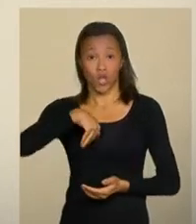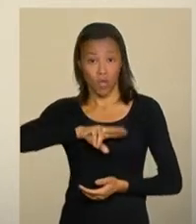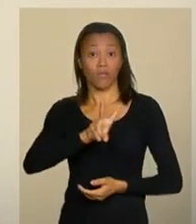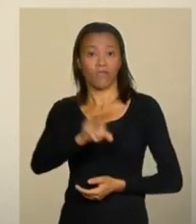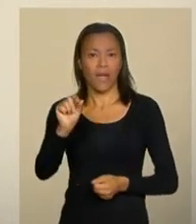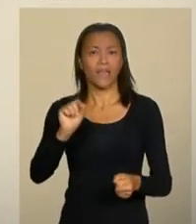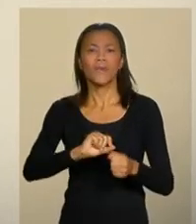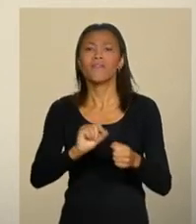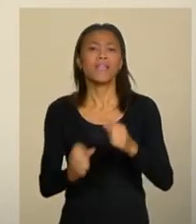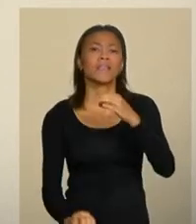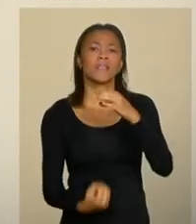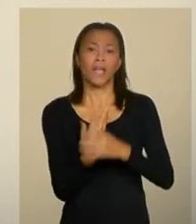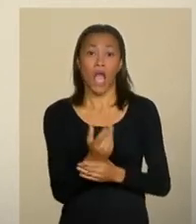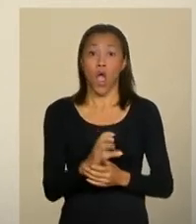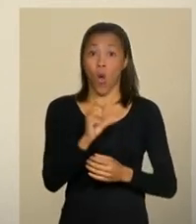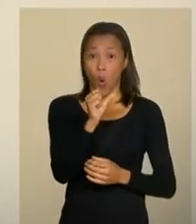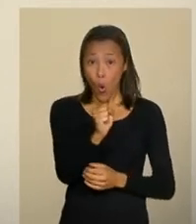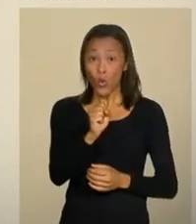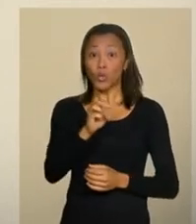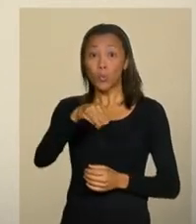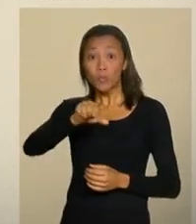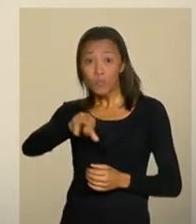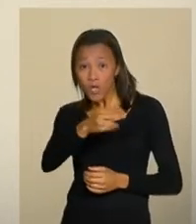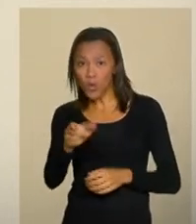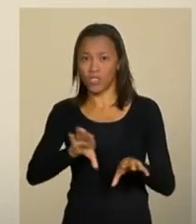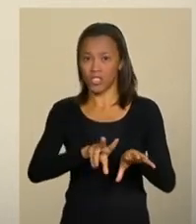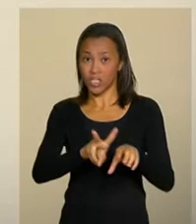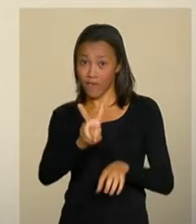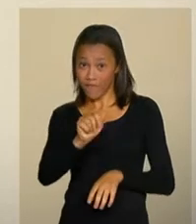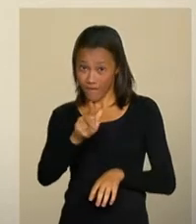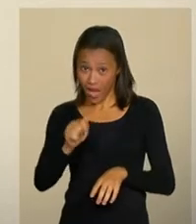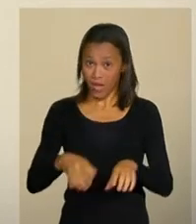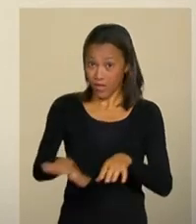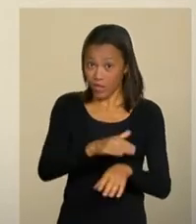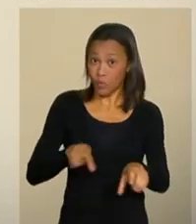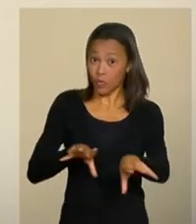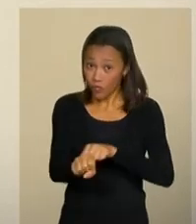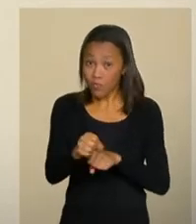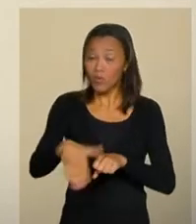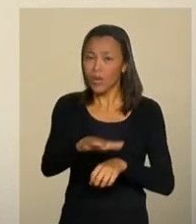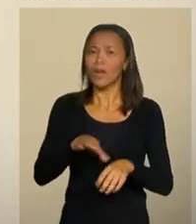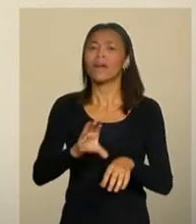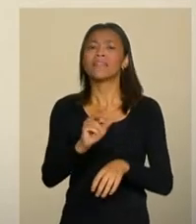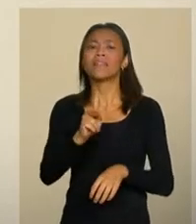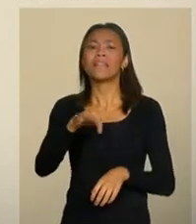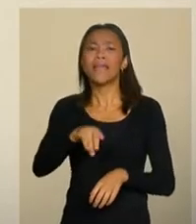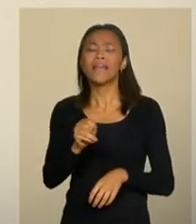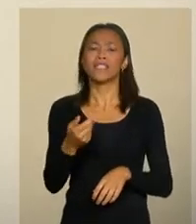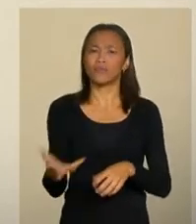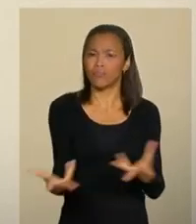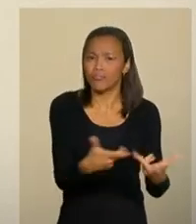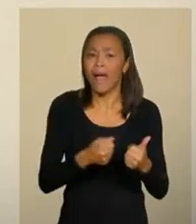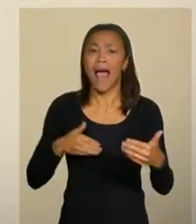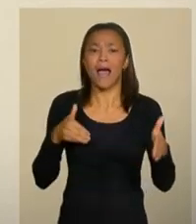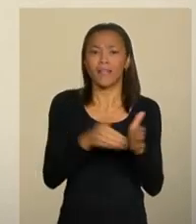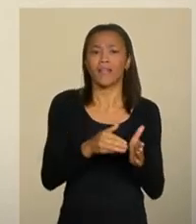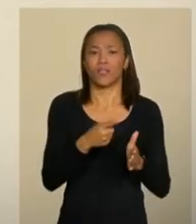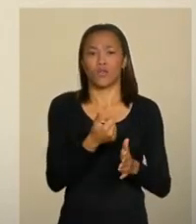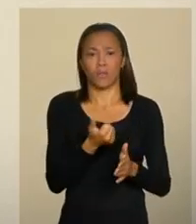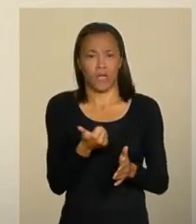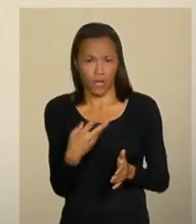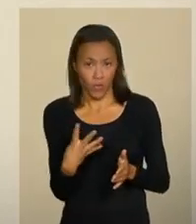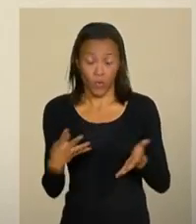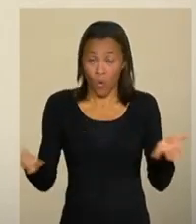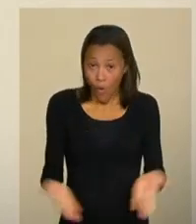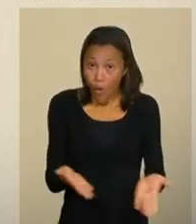vamos criar 8 milhões de vagas nos cursos técnicos de qualificação profissional até 2014